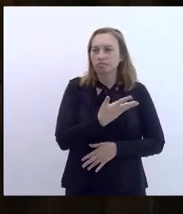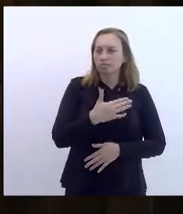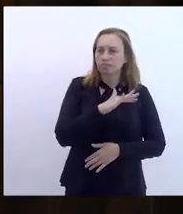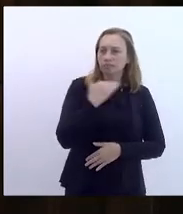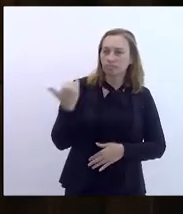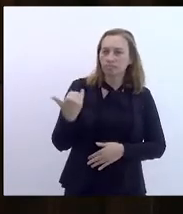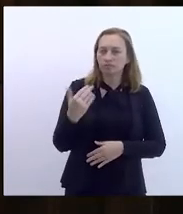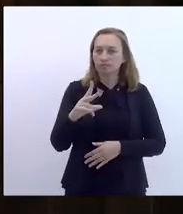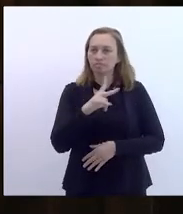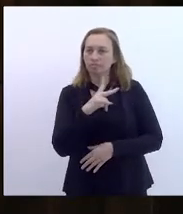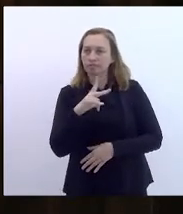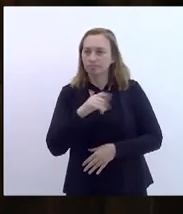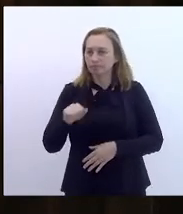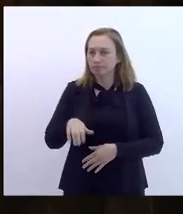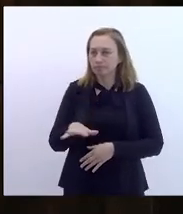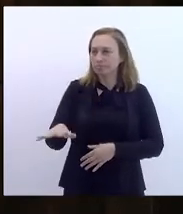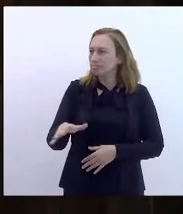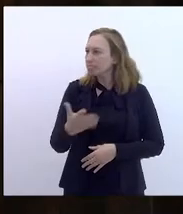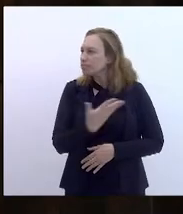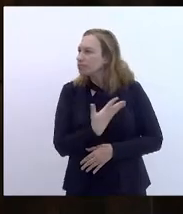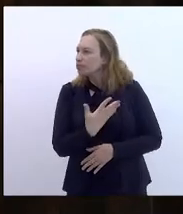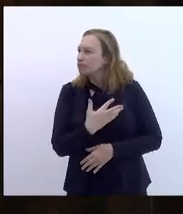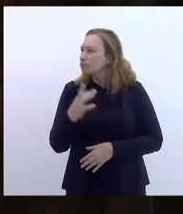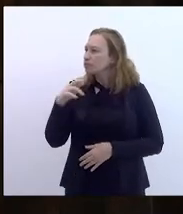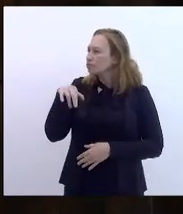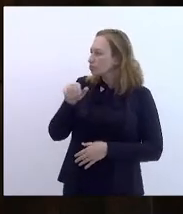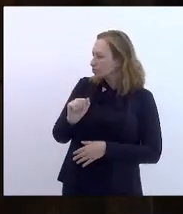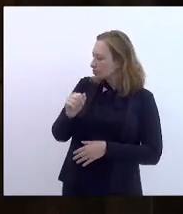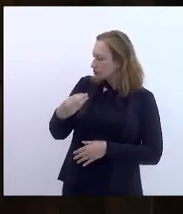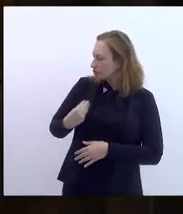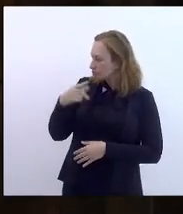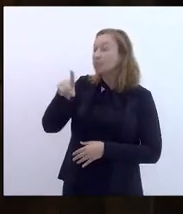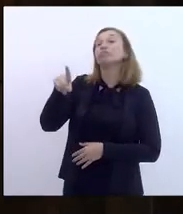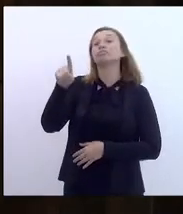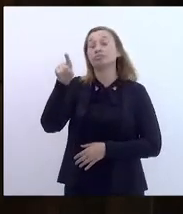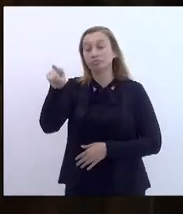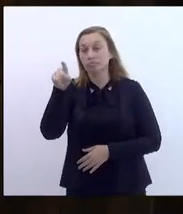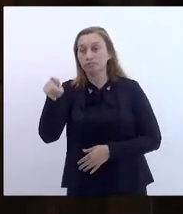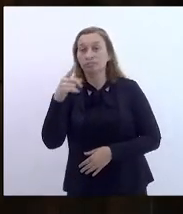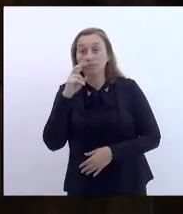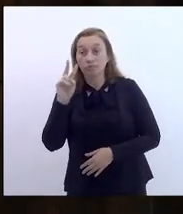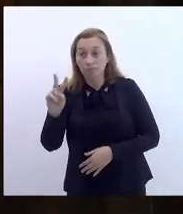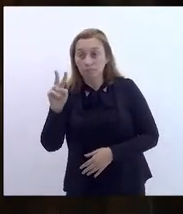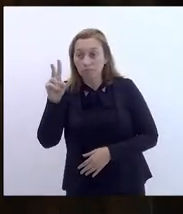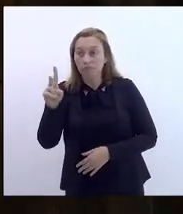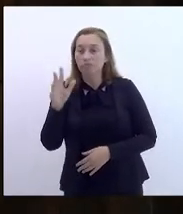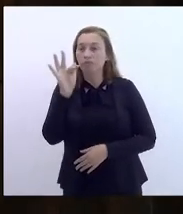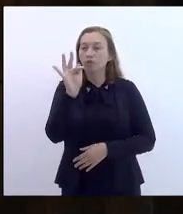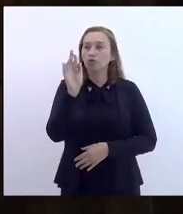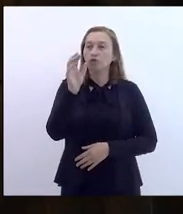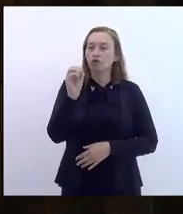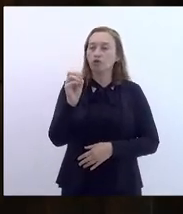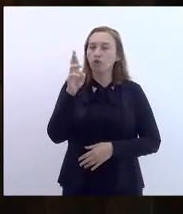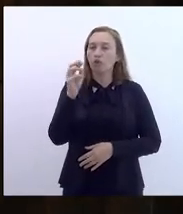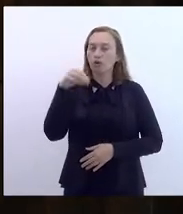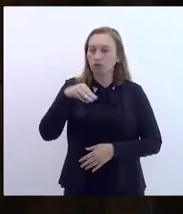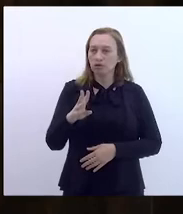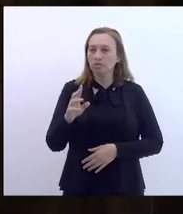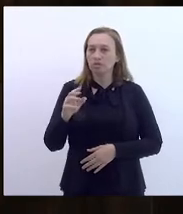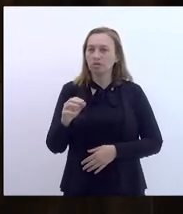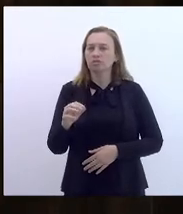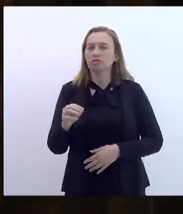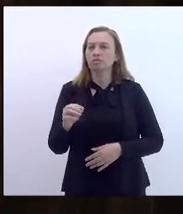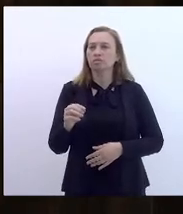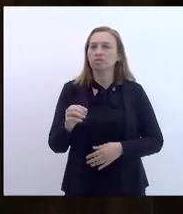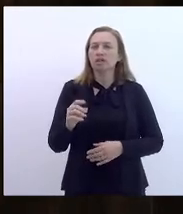prova o gás o companheiro Roma não tá aqui mas a tarifa né certa vez eu vi ele lá no fogo nacional falando da ideia do Capitão do